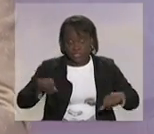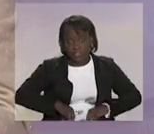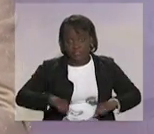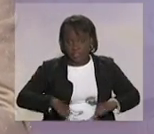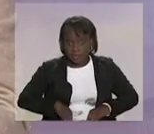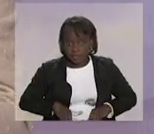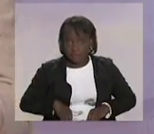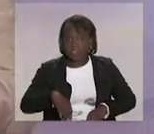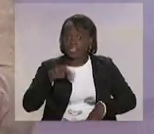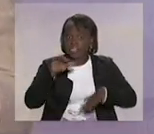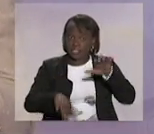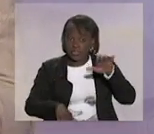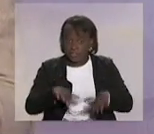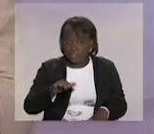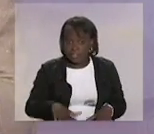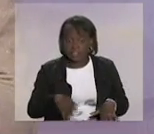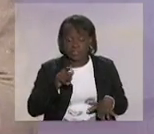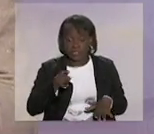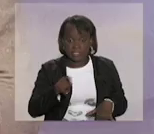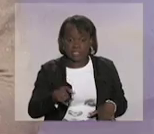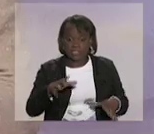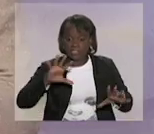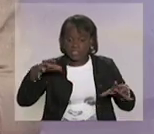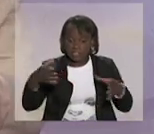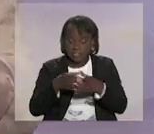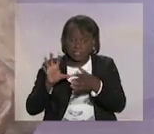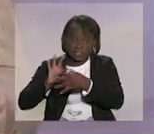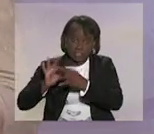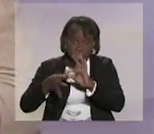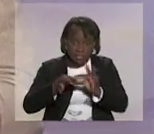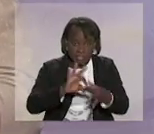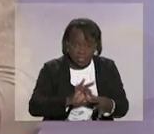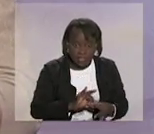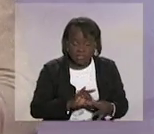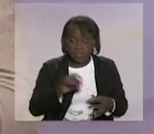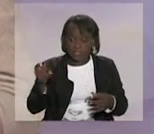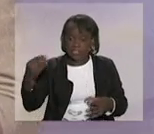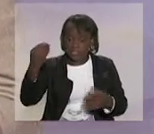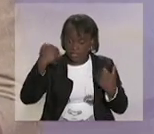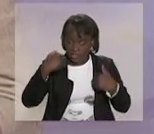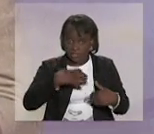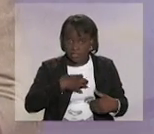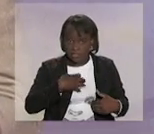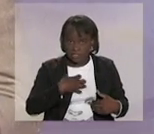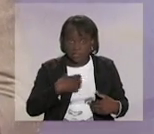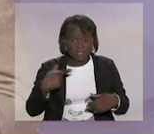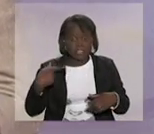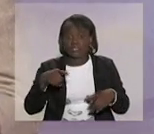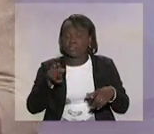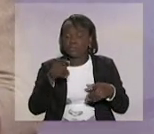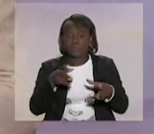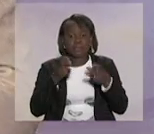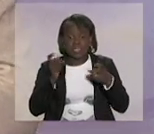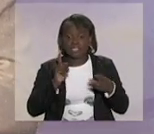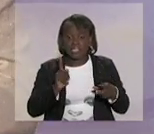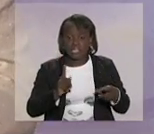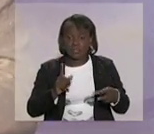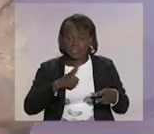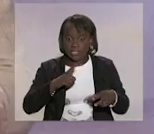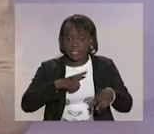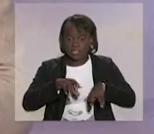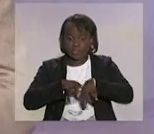da violência sofrida. E às vezes, assim, como você é parte de um contexto, você é construção daquilo, é difícil você